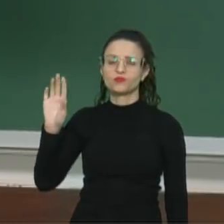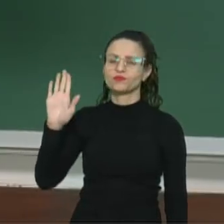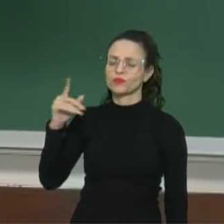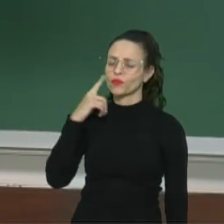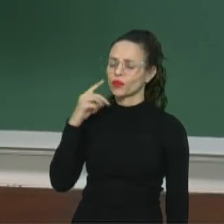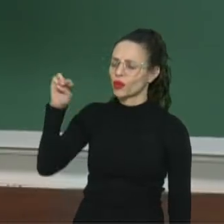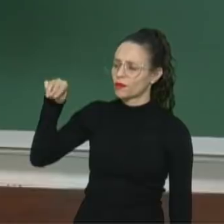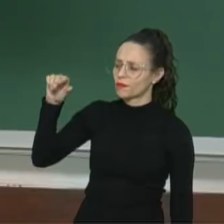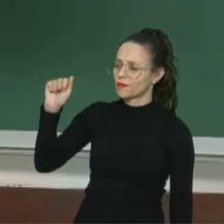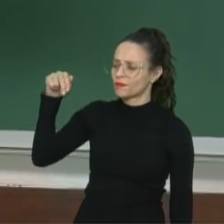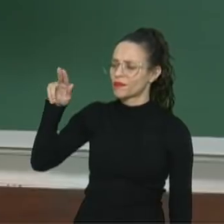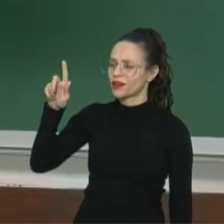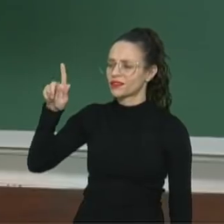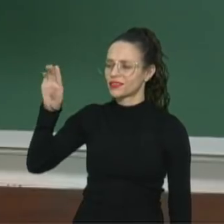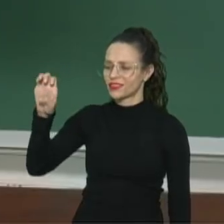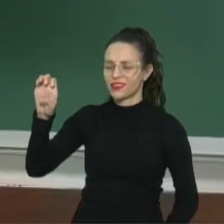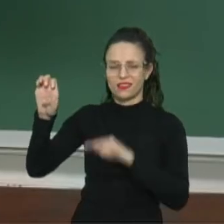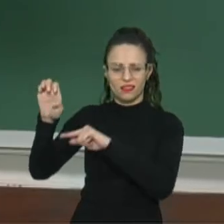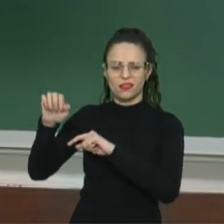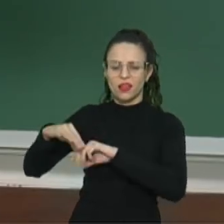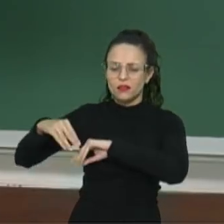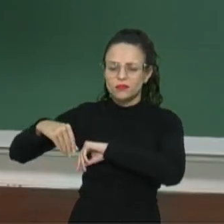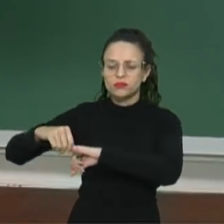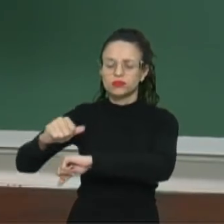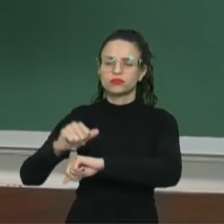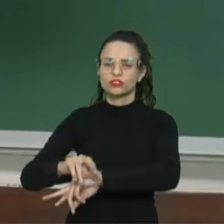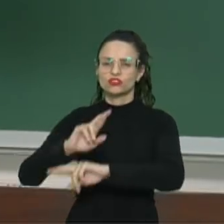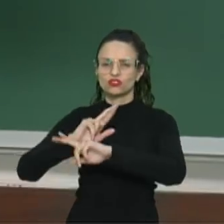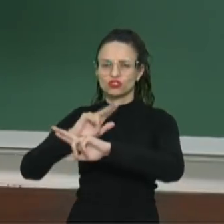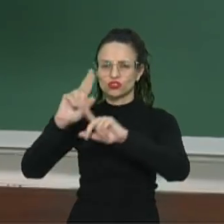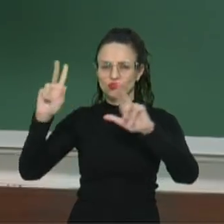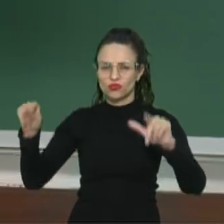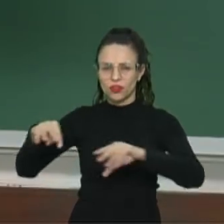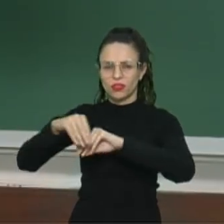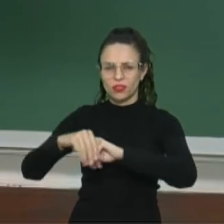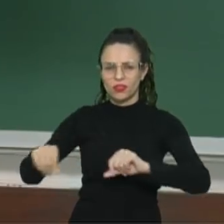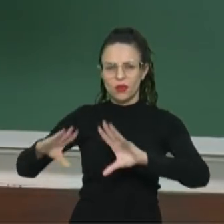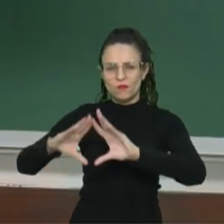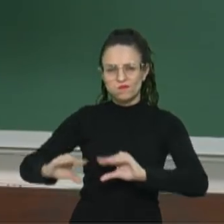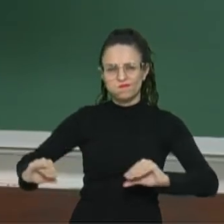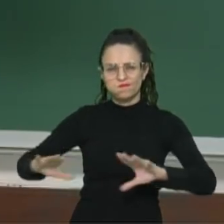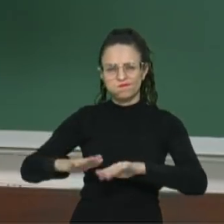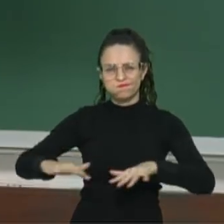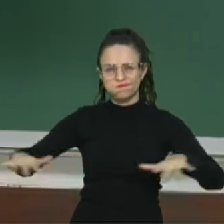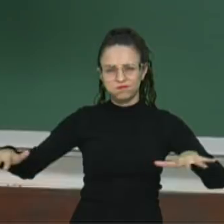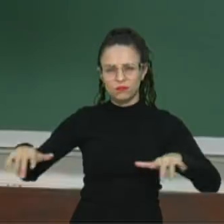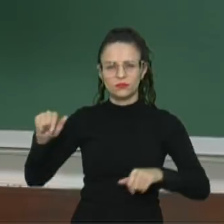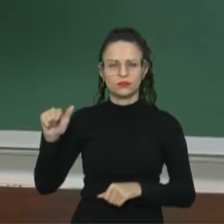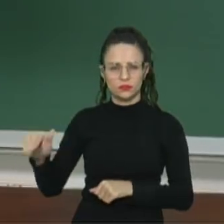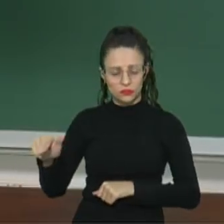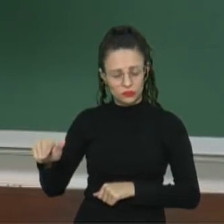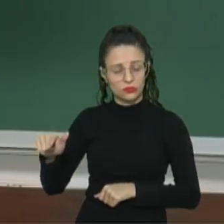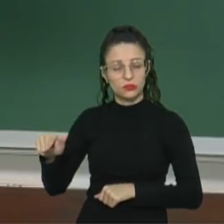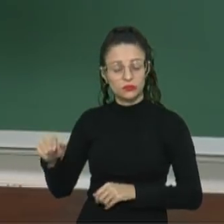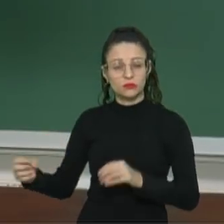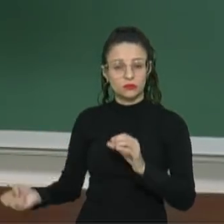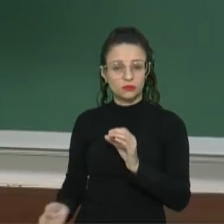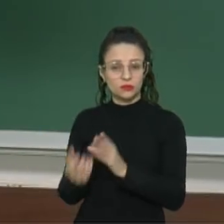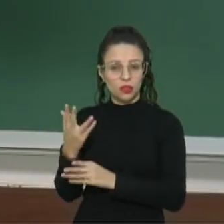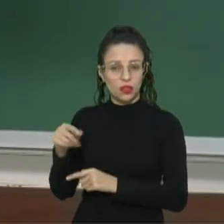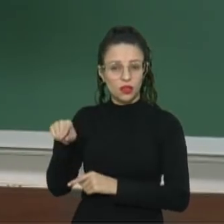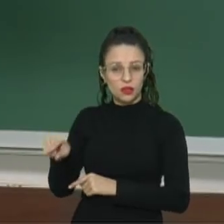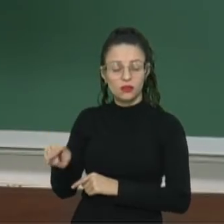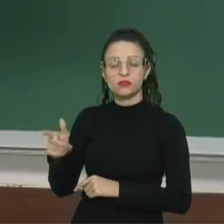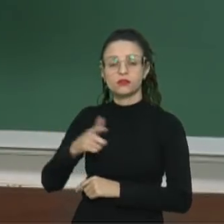sua variedade de animais, né, a terra ali, aquele banhado. Então daquele banhado, aquele